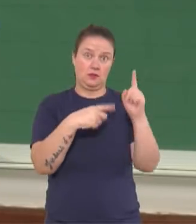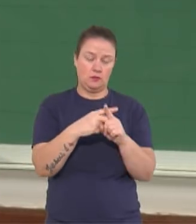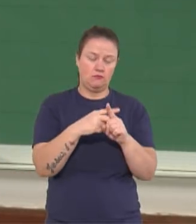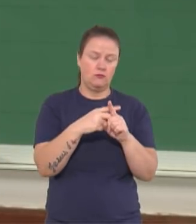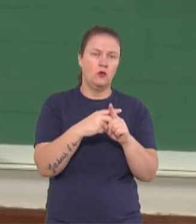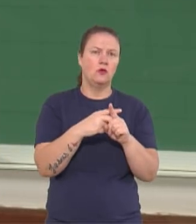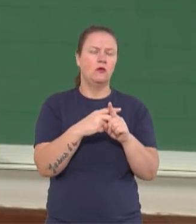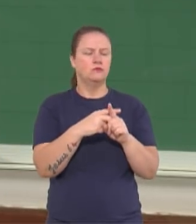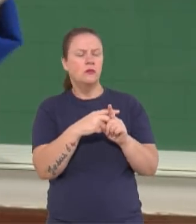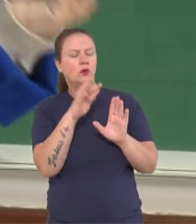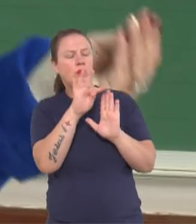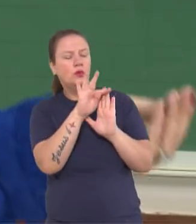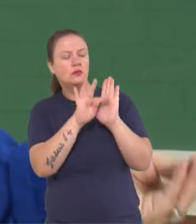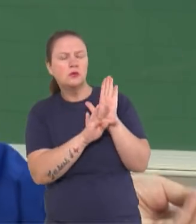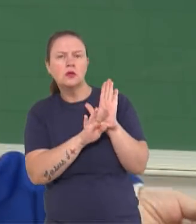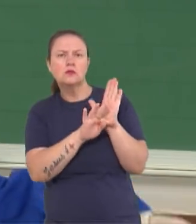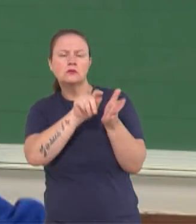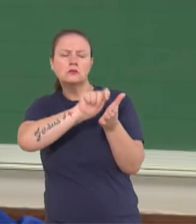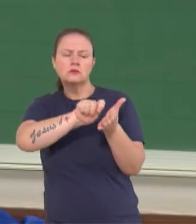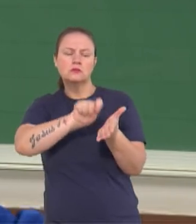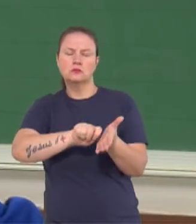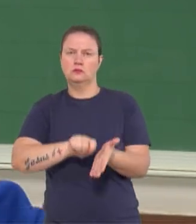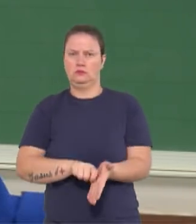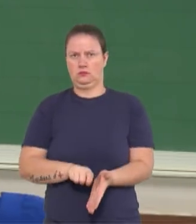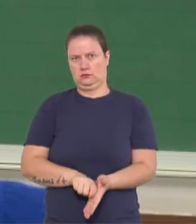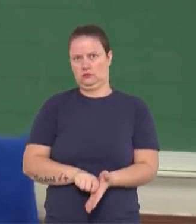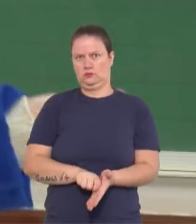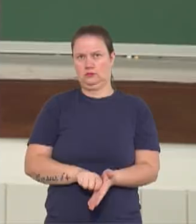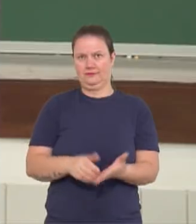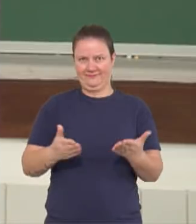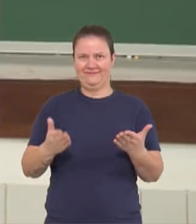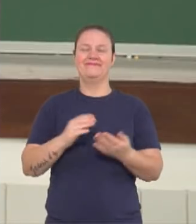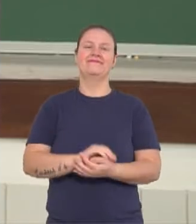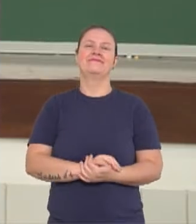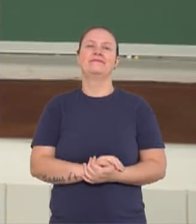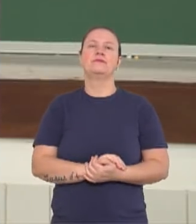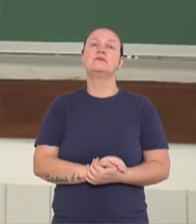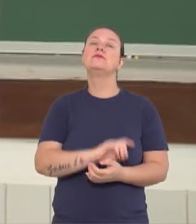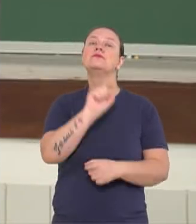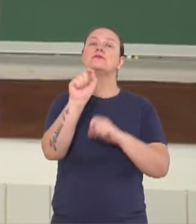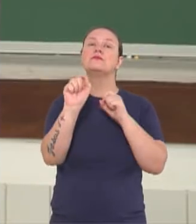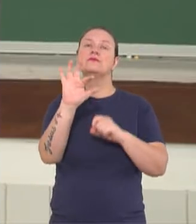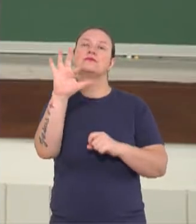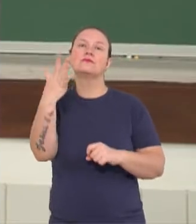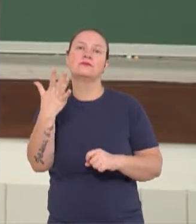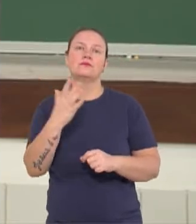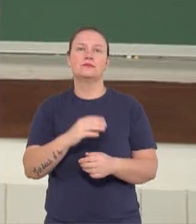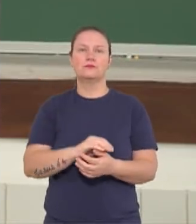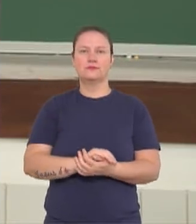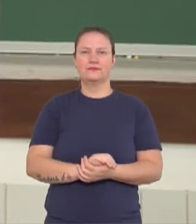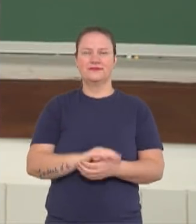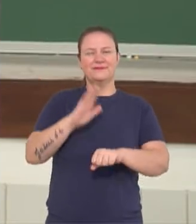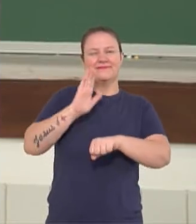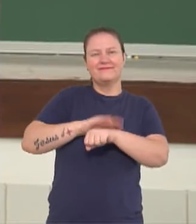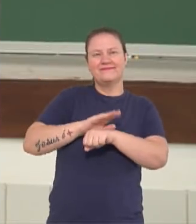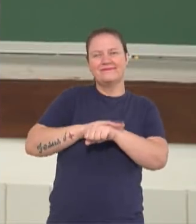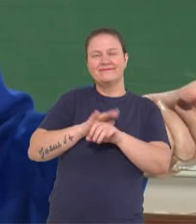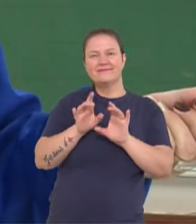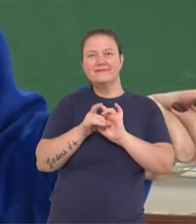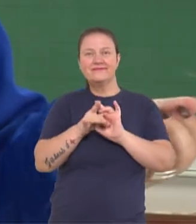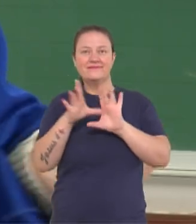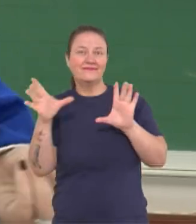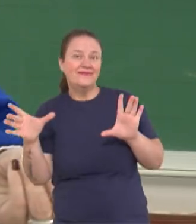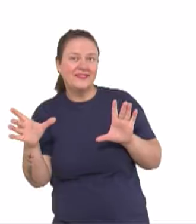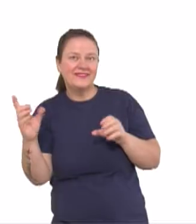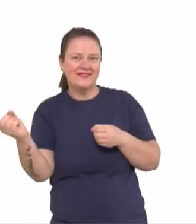transpor do plano do pensamento para o plano do texto escrito, certo? Então, o que aconteceu? Tempinho para vocês pensarem e